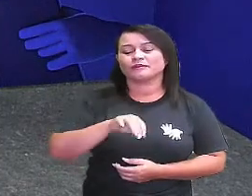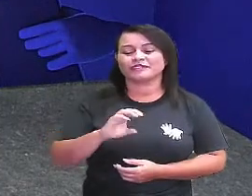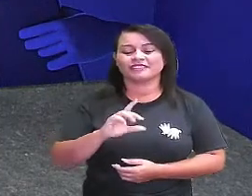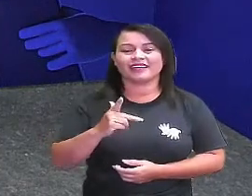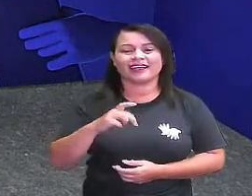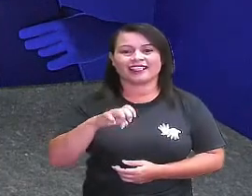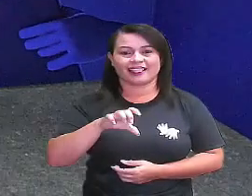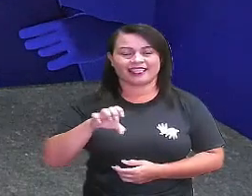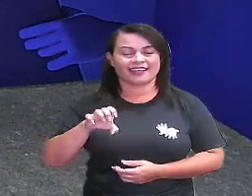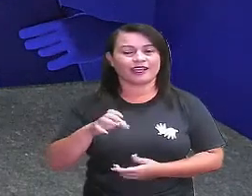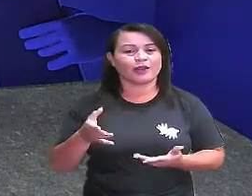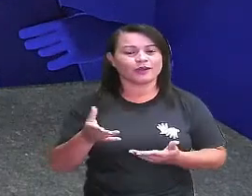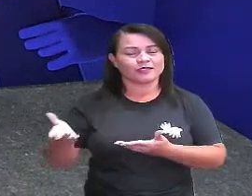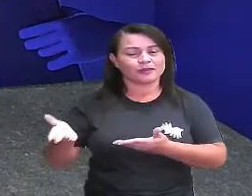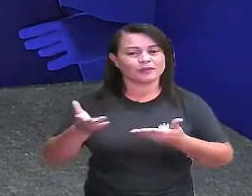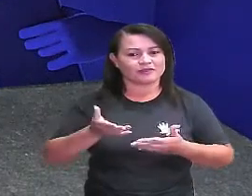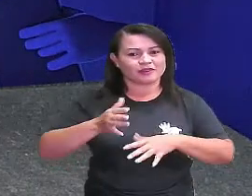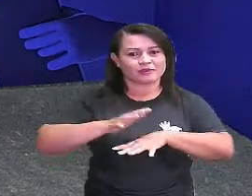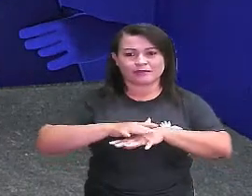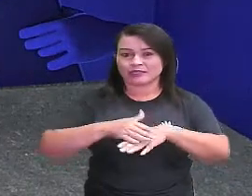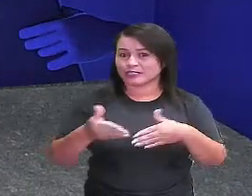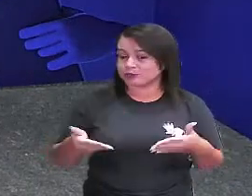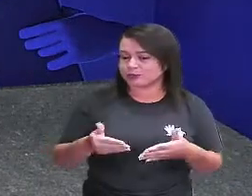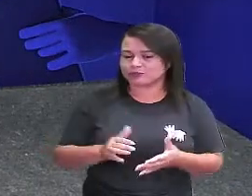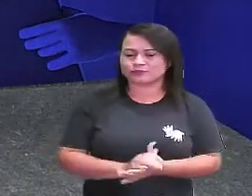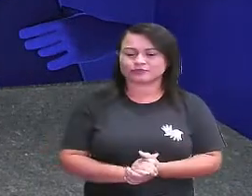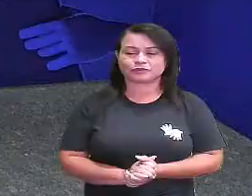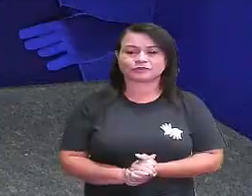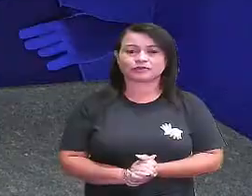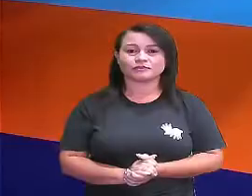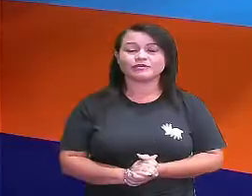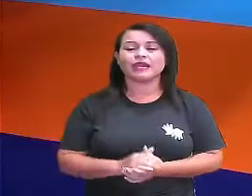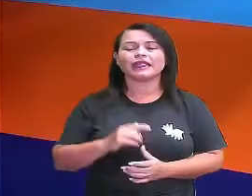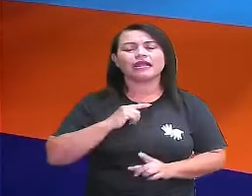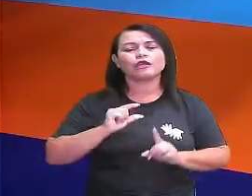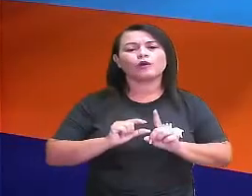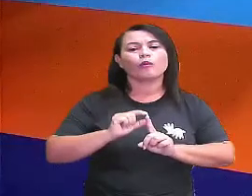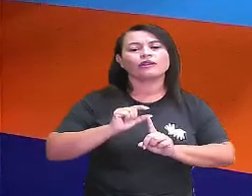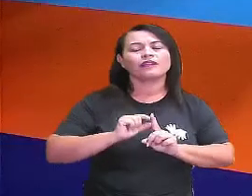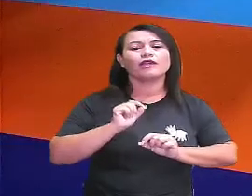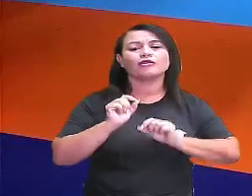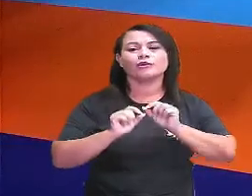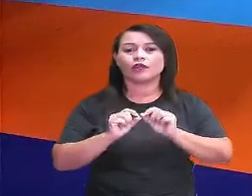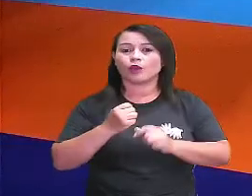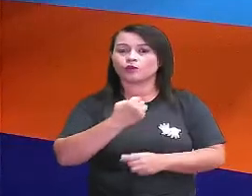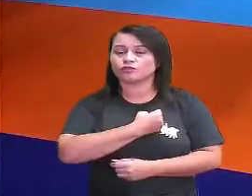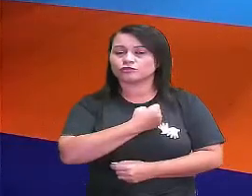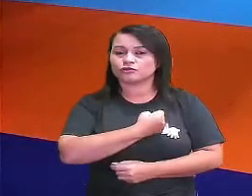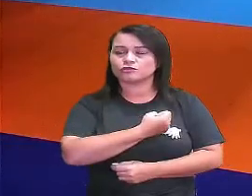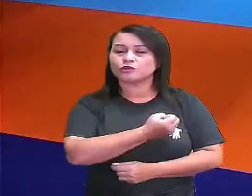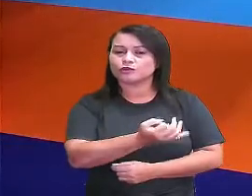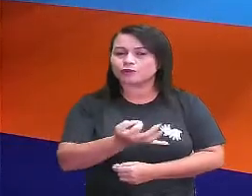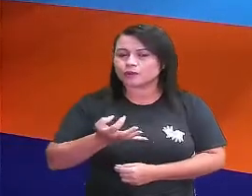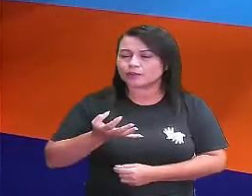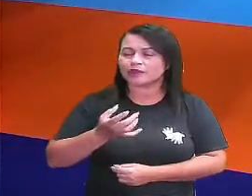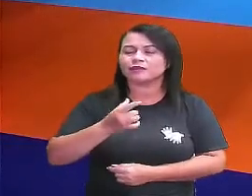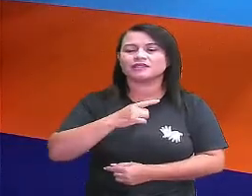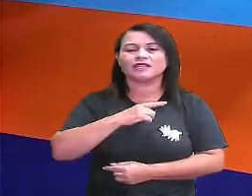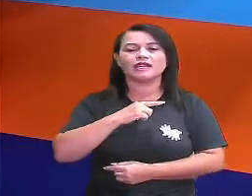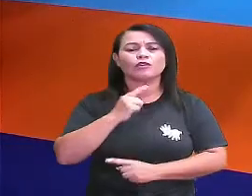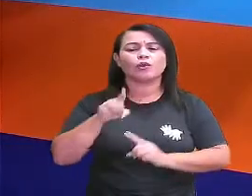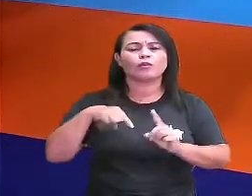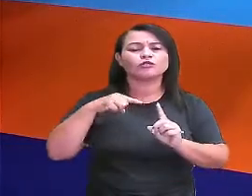seja bem-vinda à nossa aula de matemática de hoje. A nossa unidade temática são os números e o nosso objeto de